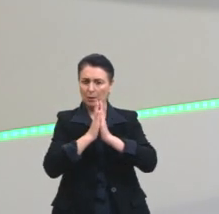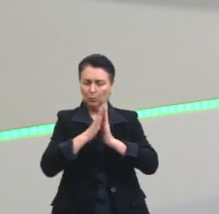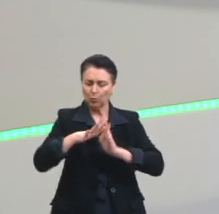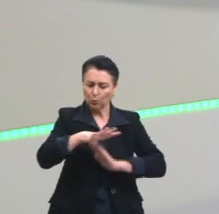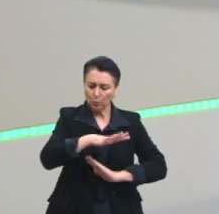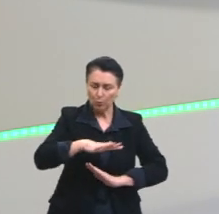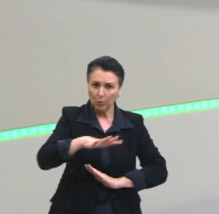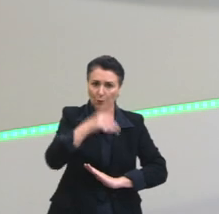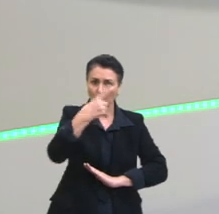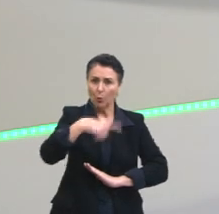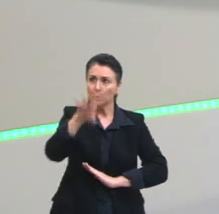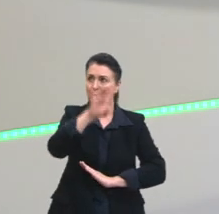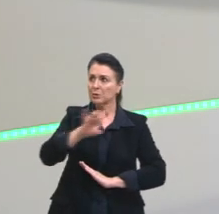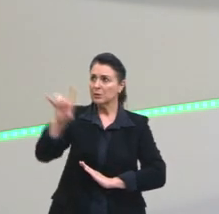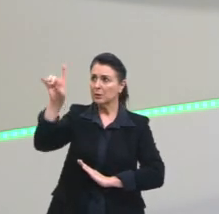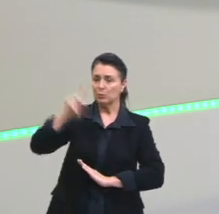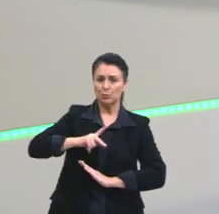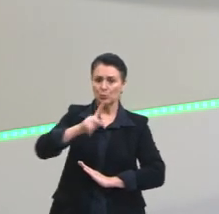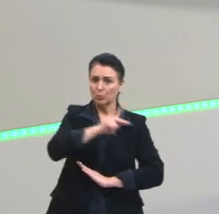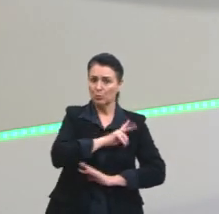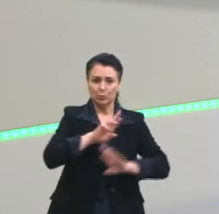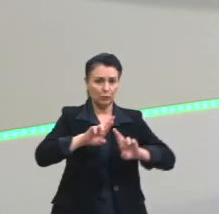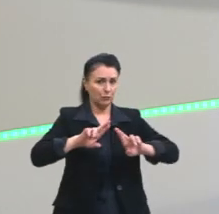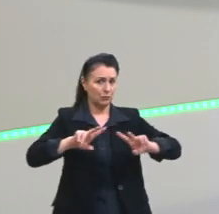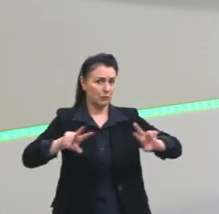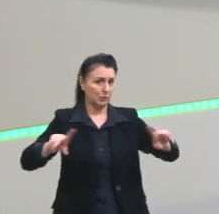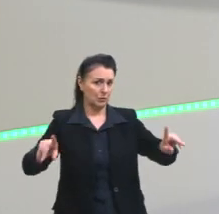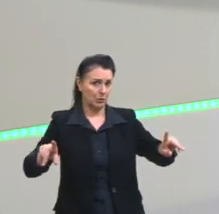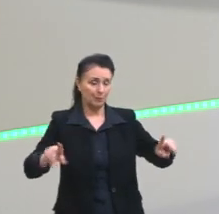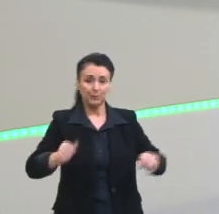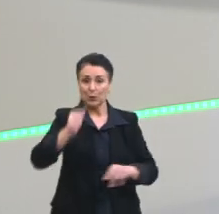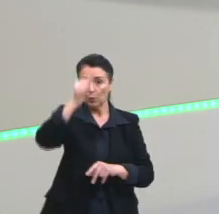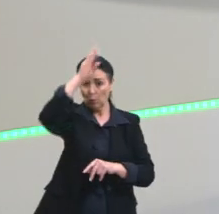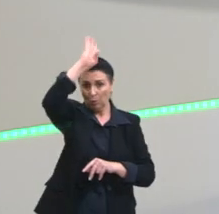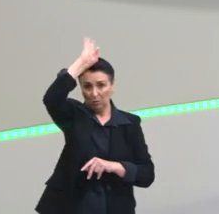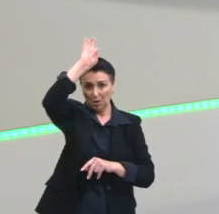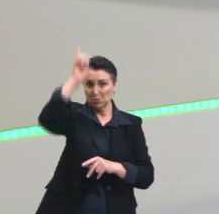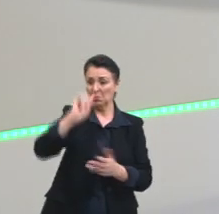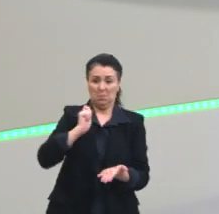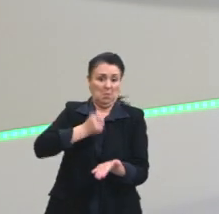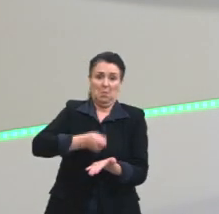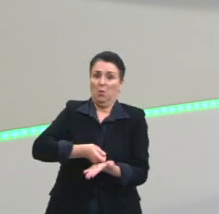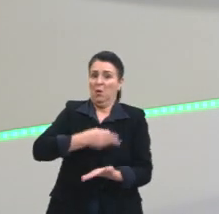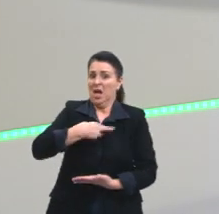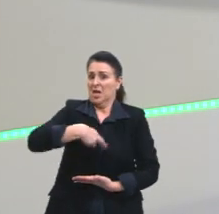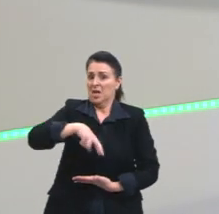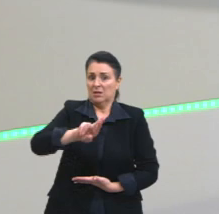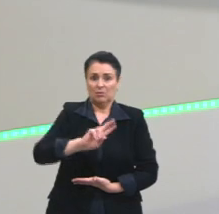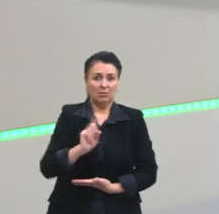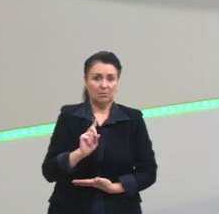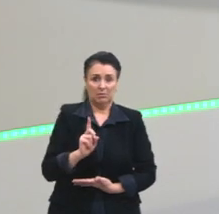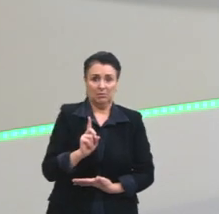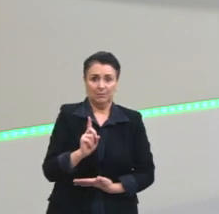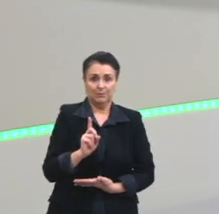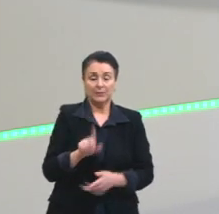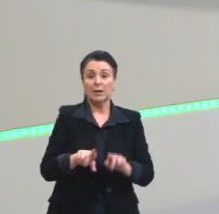povos que eram muito populares em bom então os romanos não costumavam impor a sua religião mas